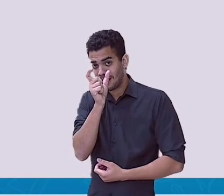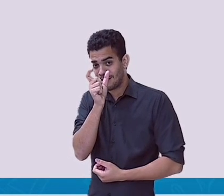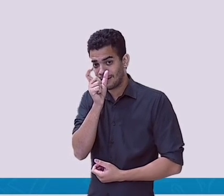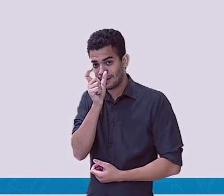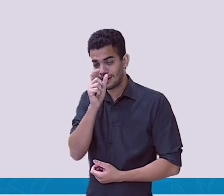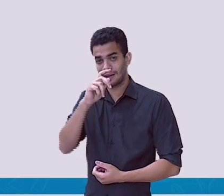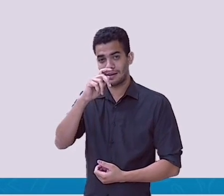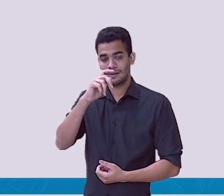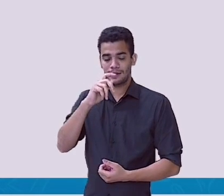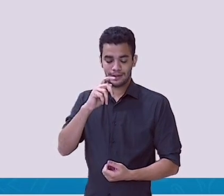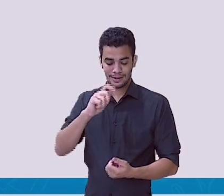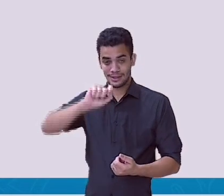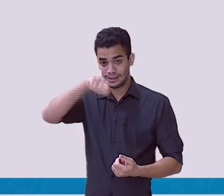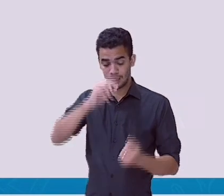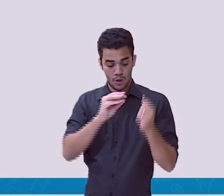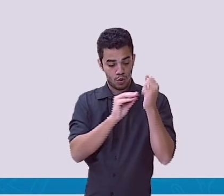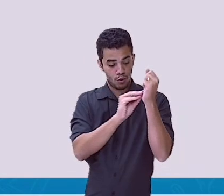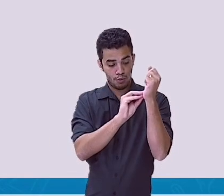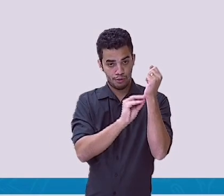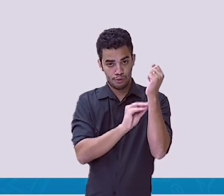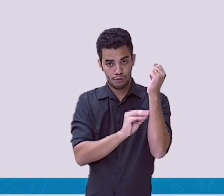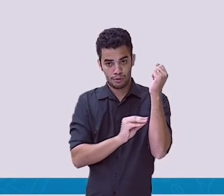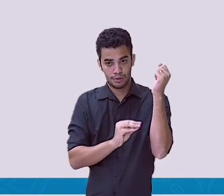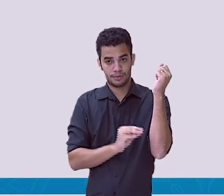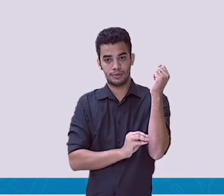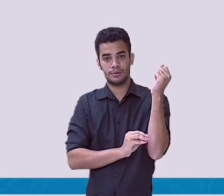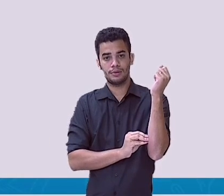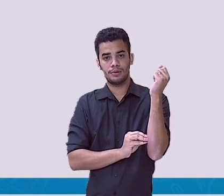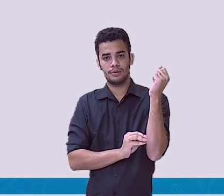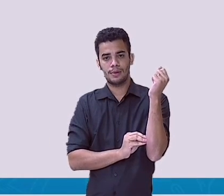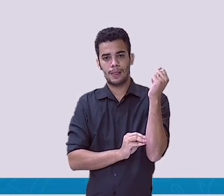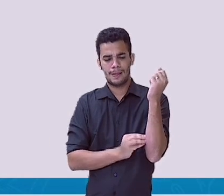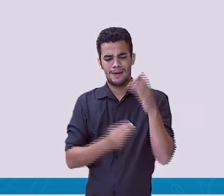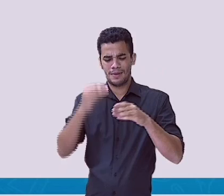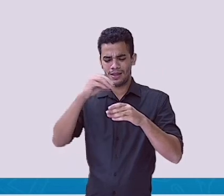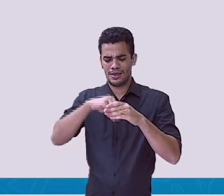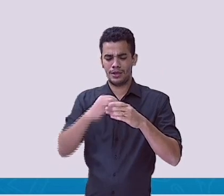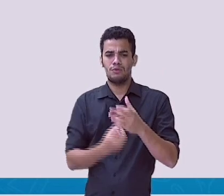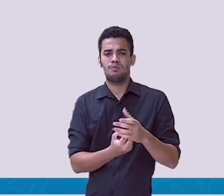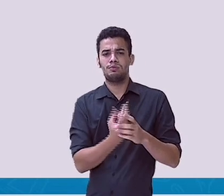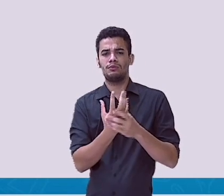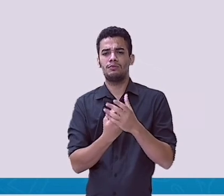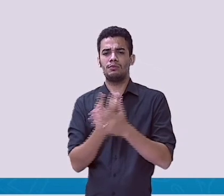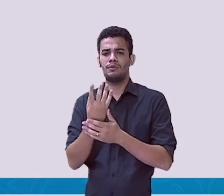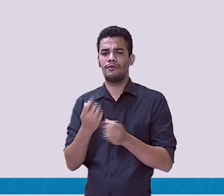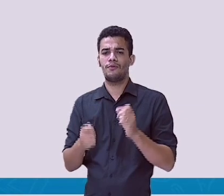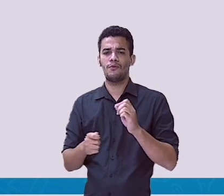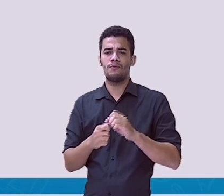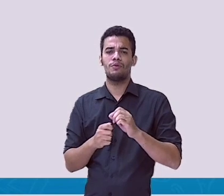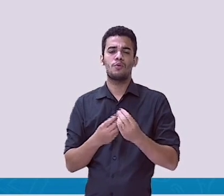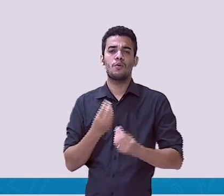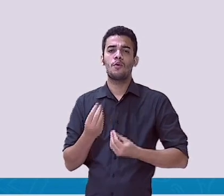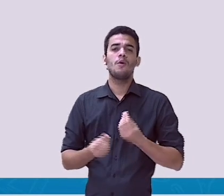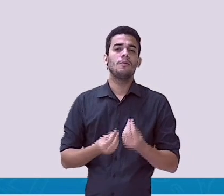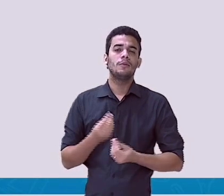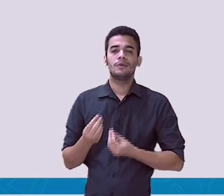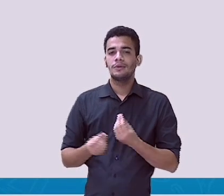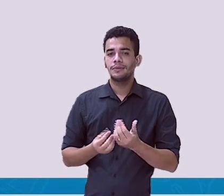O que a gente já falou de plaquetas? Como que elas são formadas? Então, olha só.